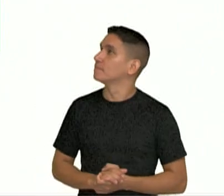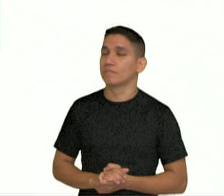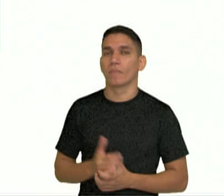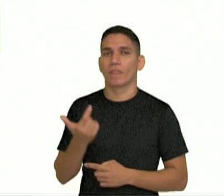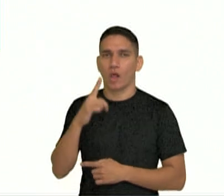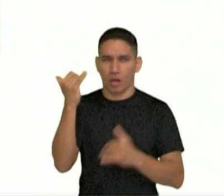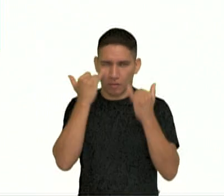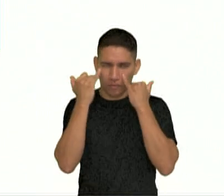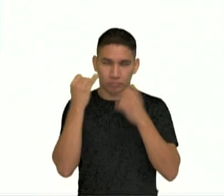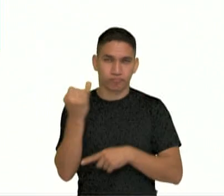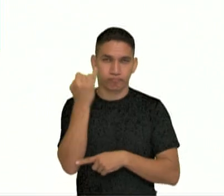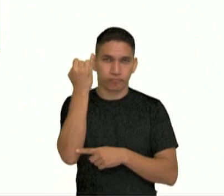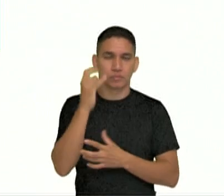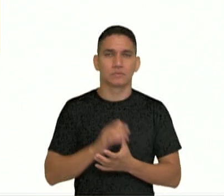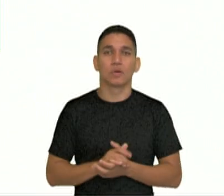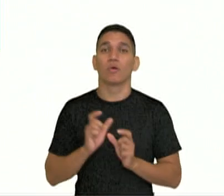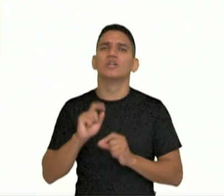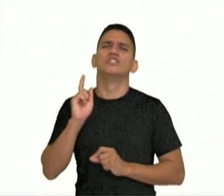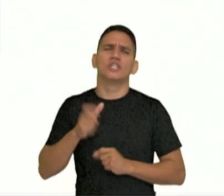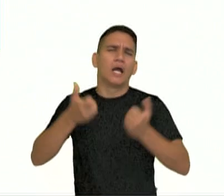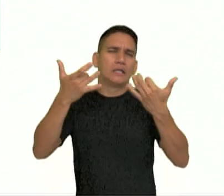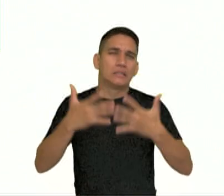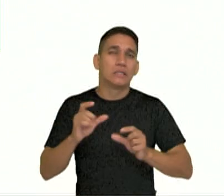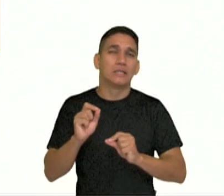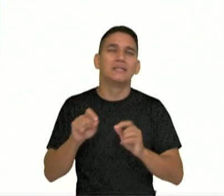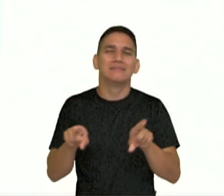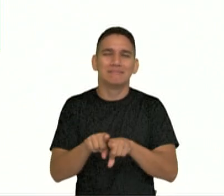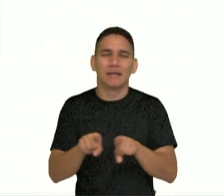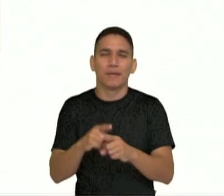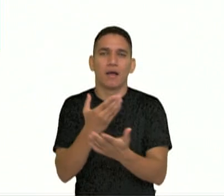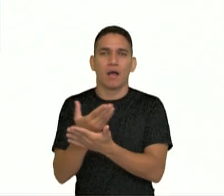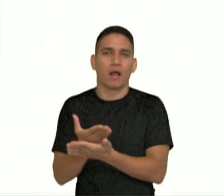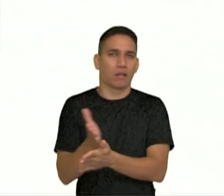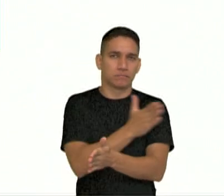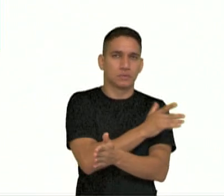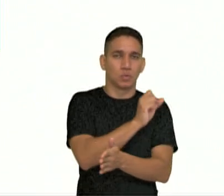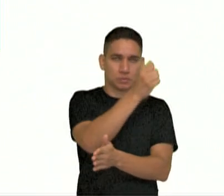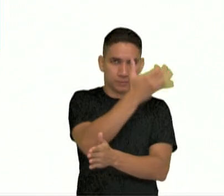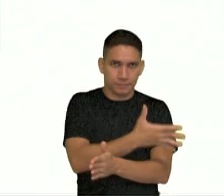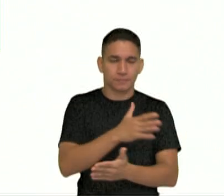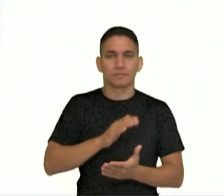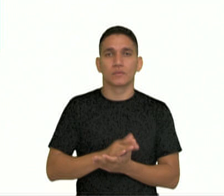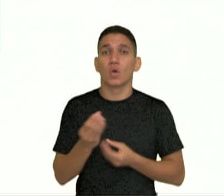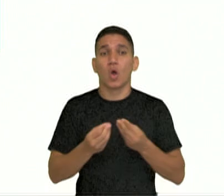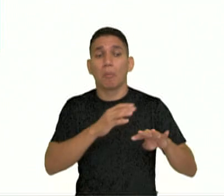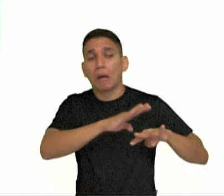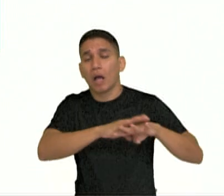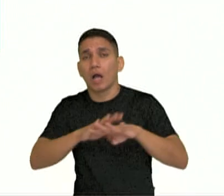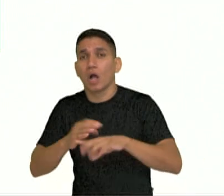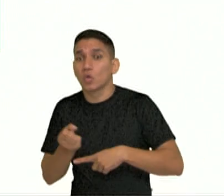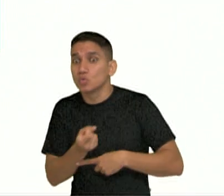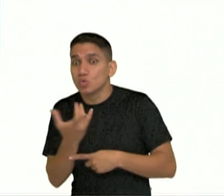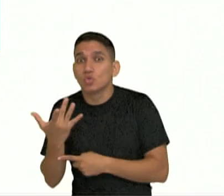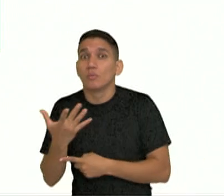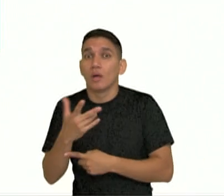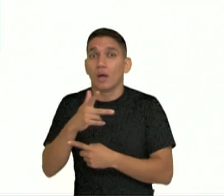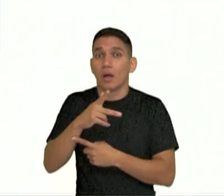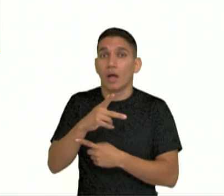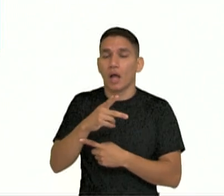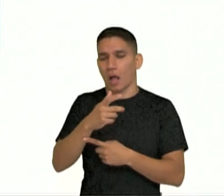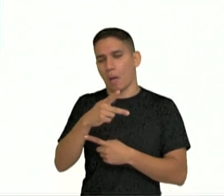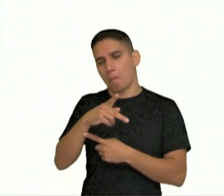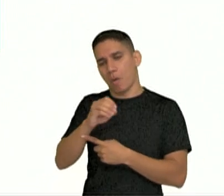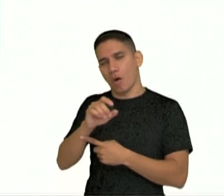Outra informação importante, que a gente já falou um pouco disso na aula passada também. Como calcular o número de poligenes e de